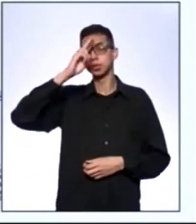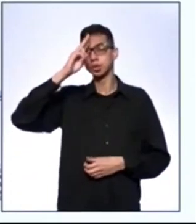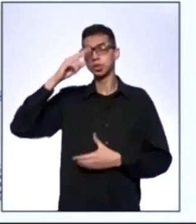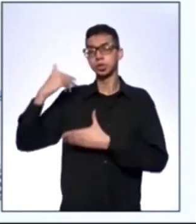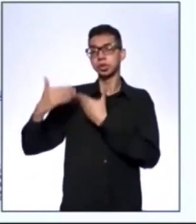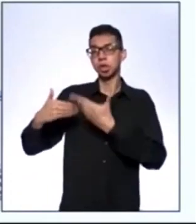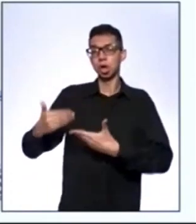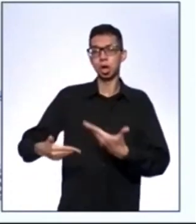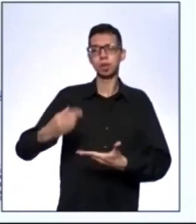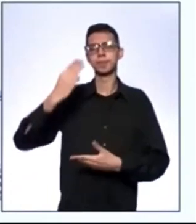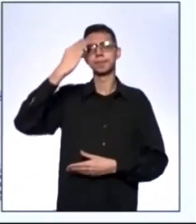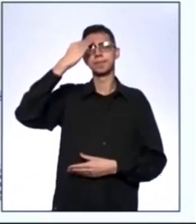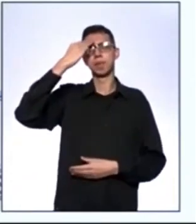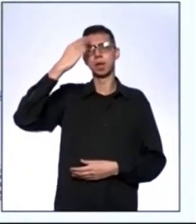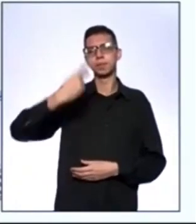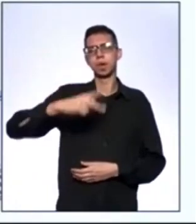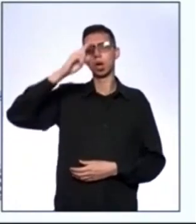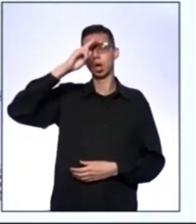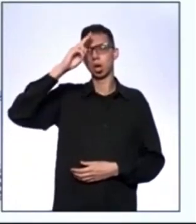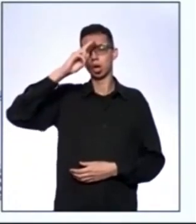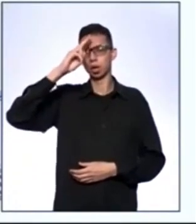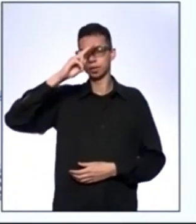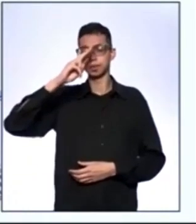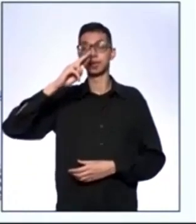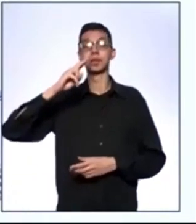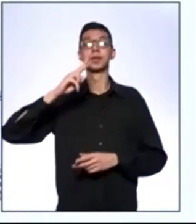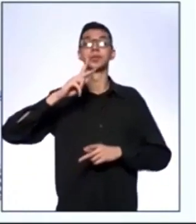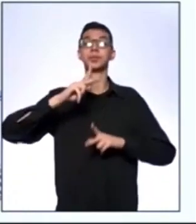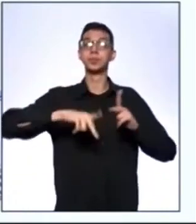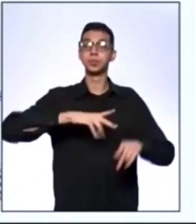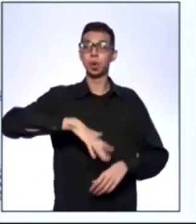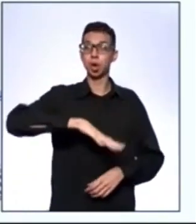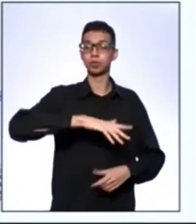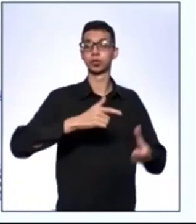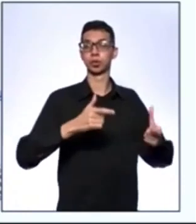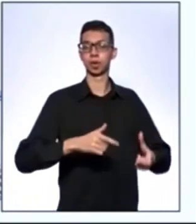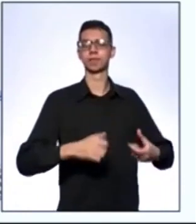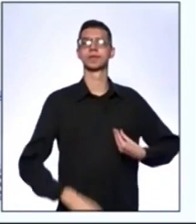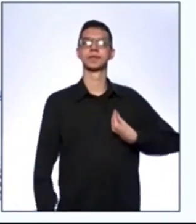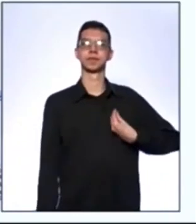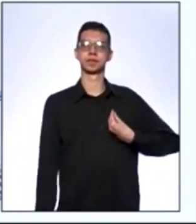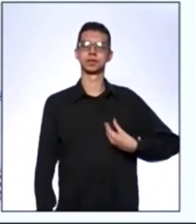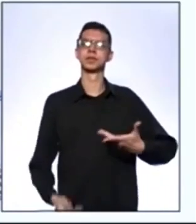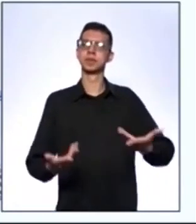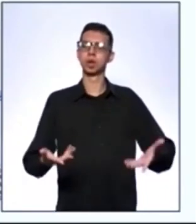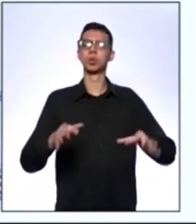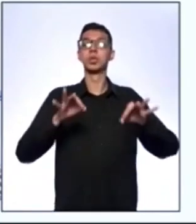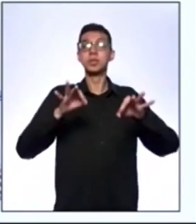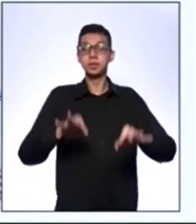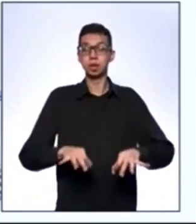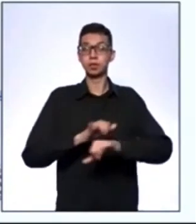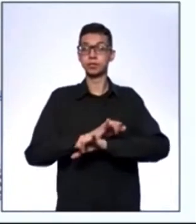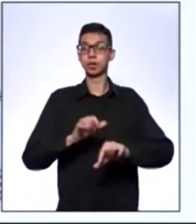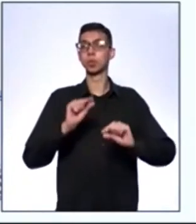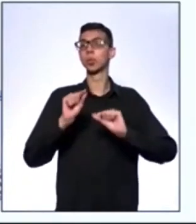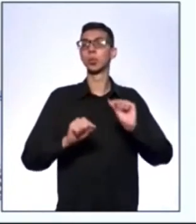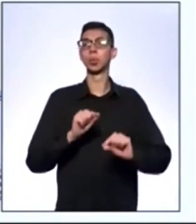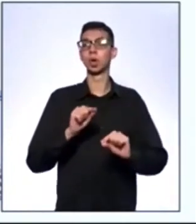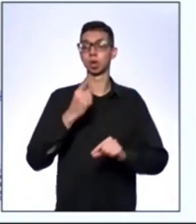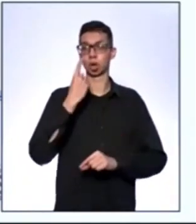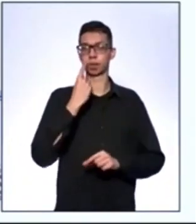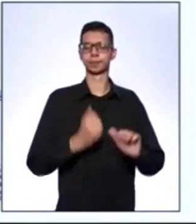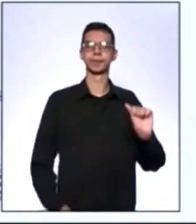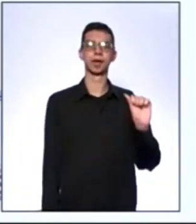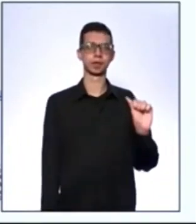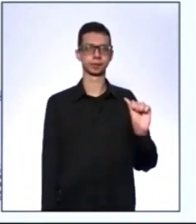nessa concepção de patrimônio, é correto afirmar o quê, moçada? Vamos lá. Alternativa